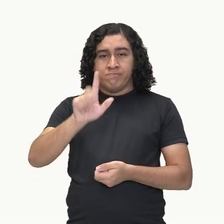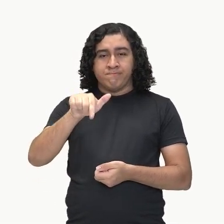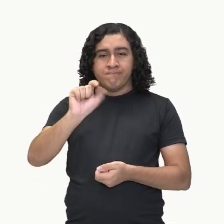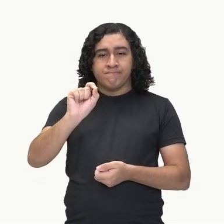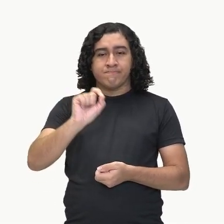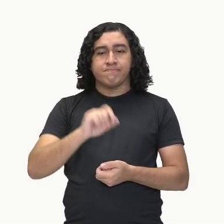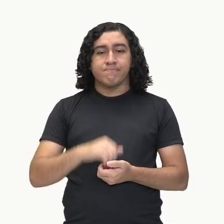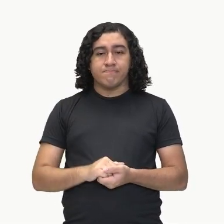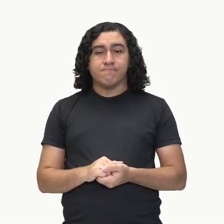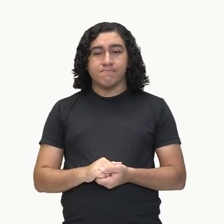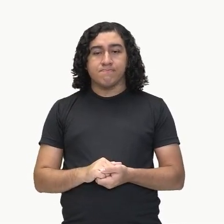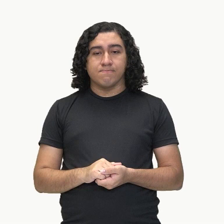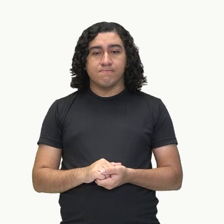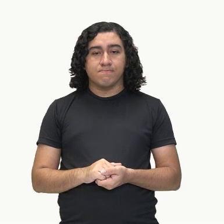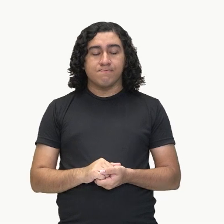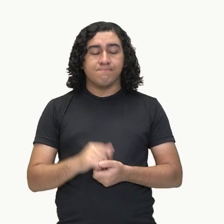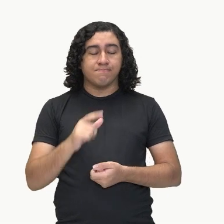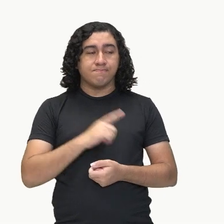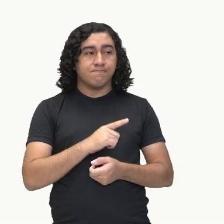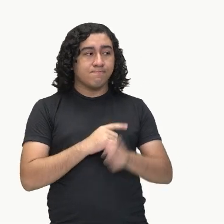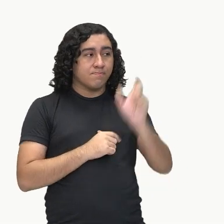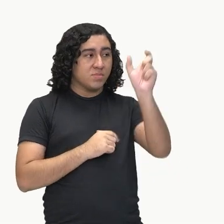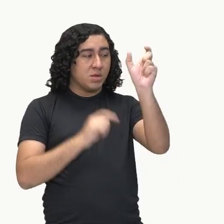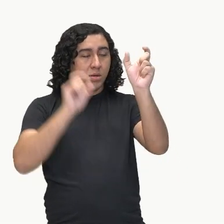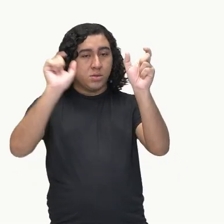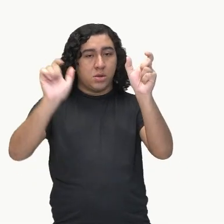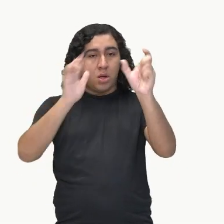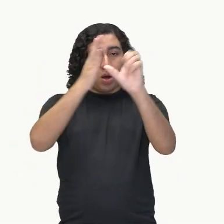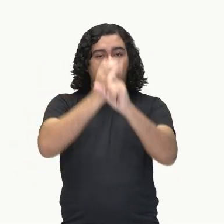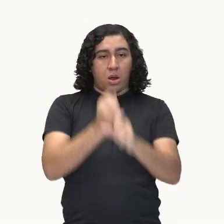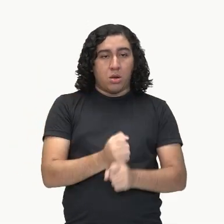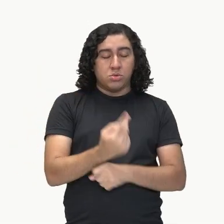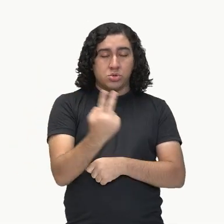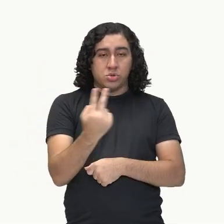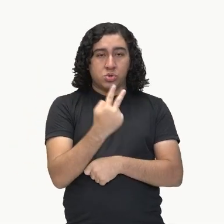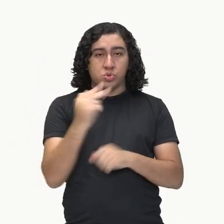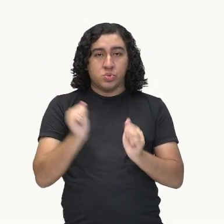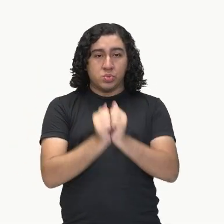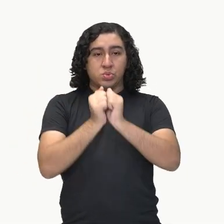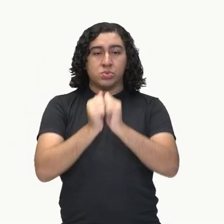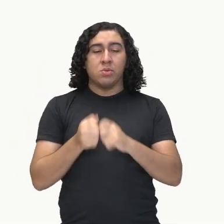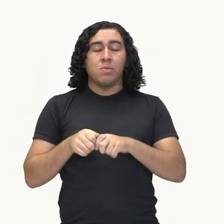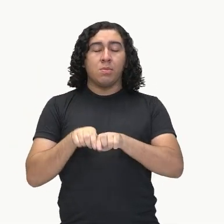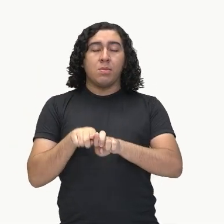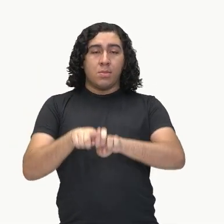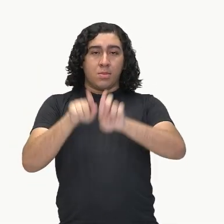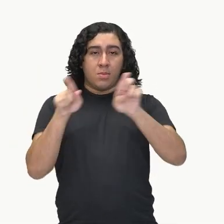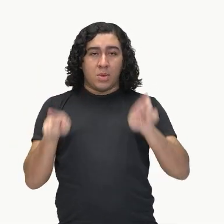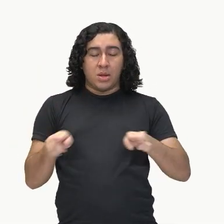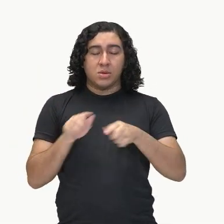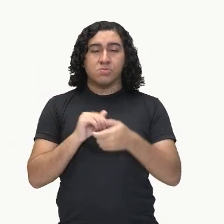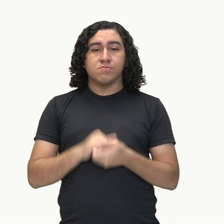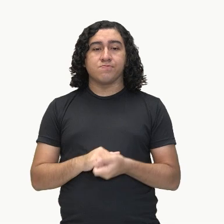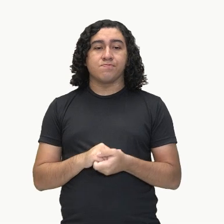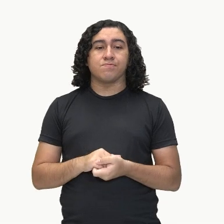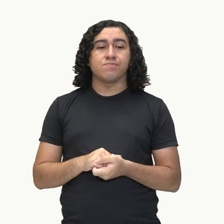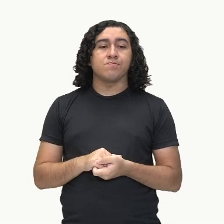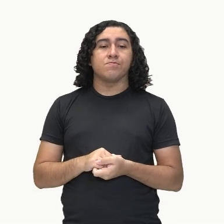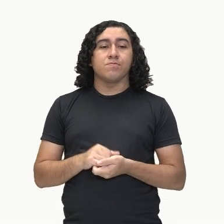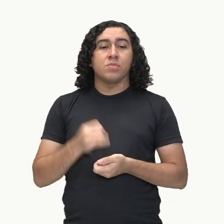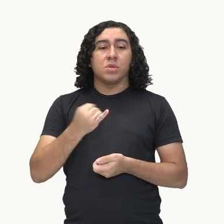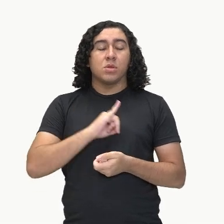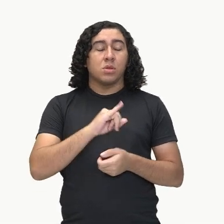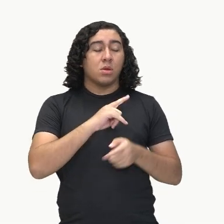adição desses dois polinômios. Mas, como eu disse para vocês, da feita que você eliminar logo ali os